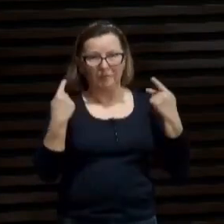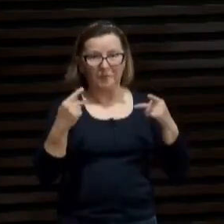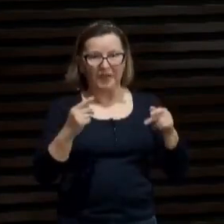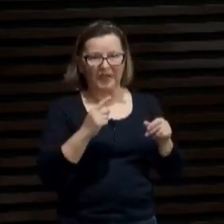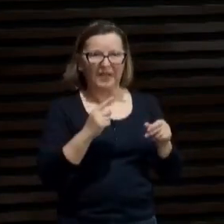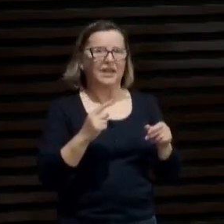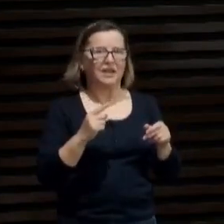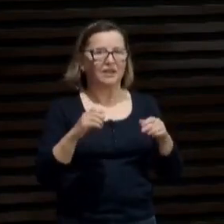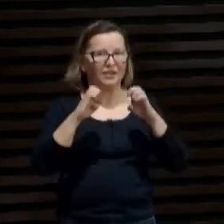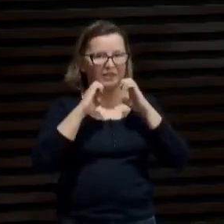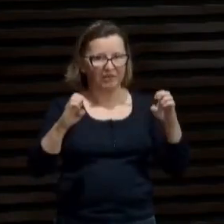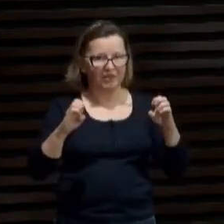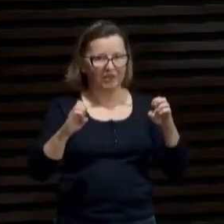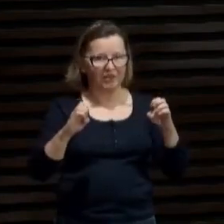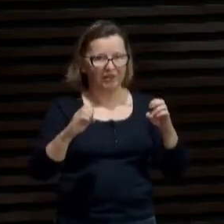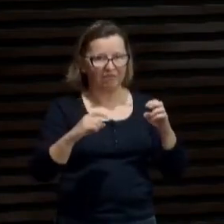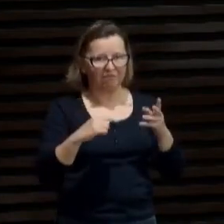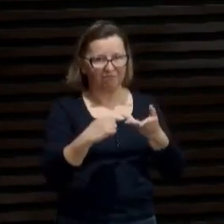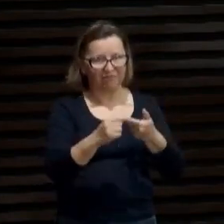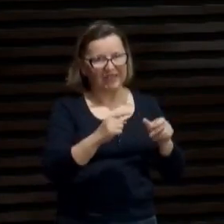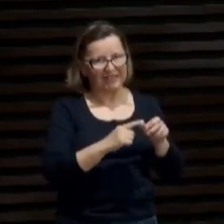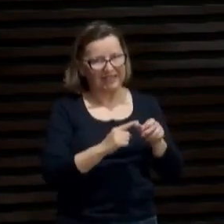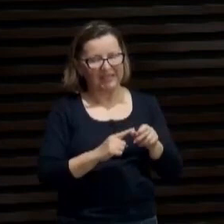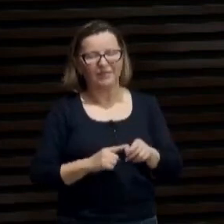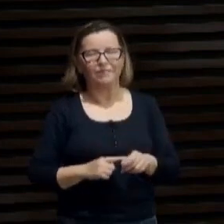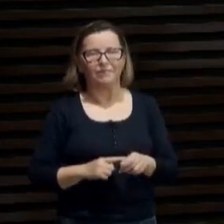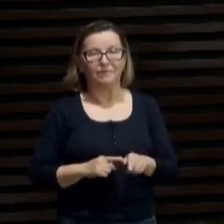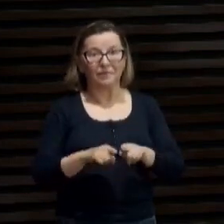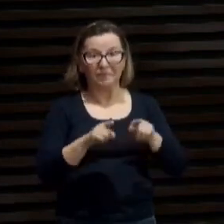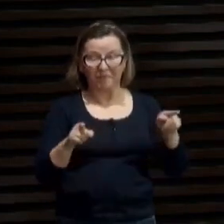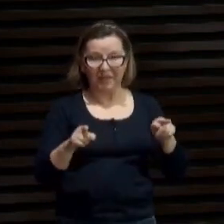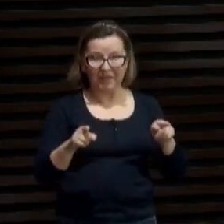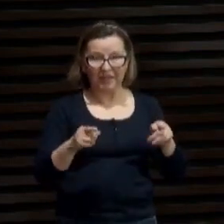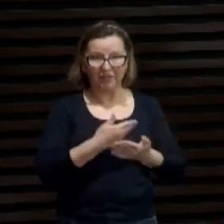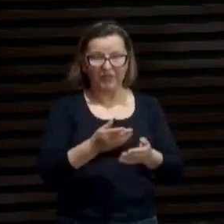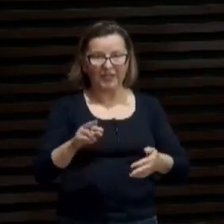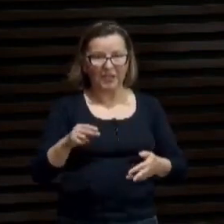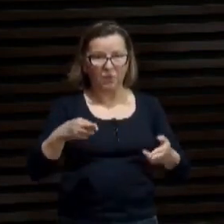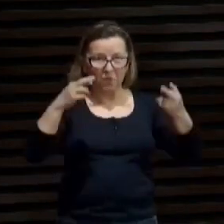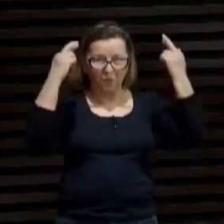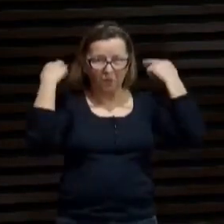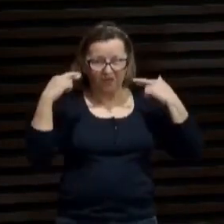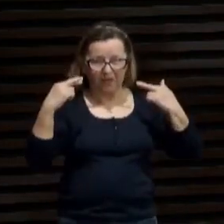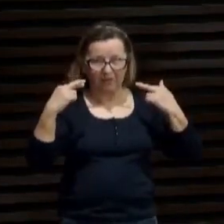ir. Só que, eu estou enviando vocês como ovelhinhas para o meio de